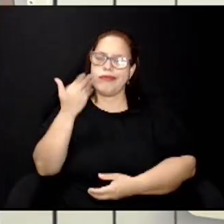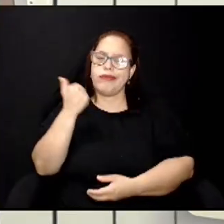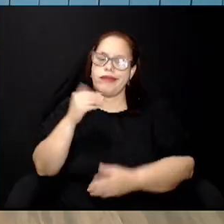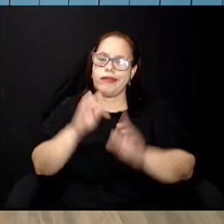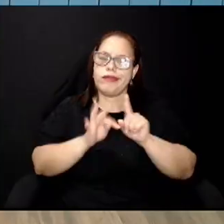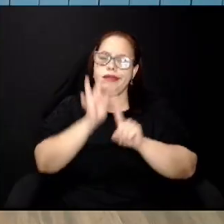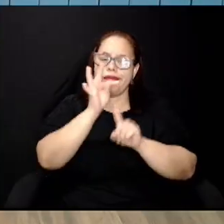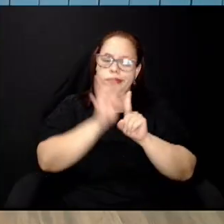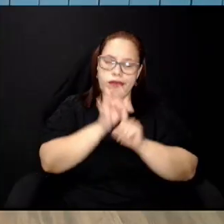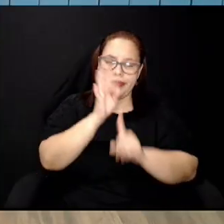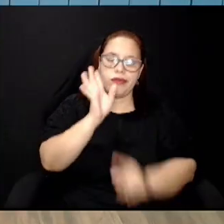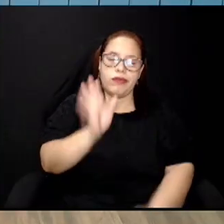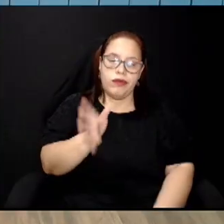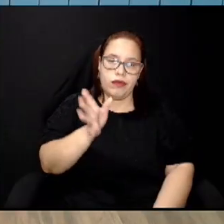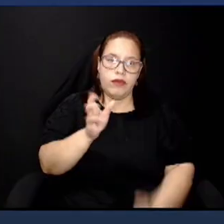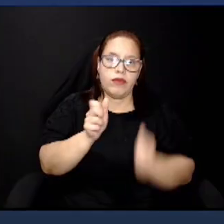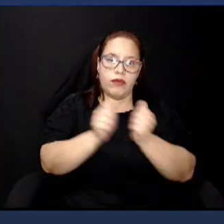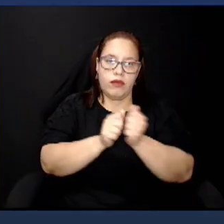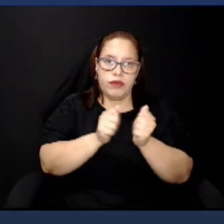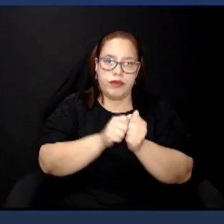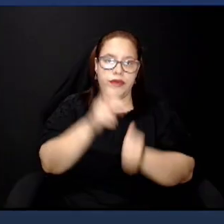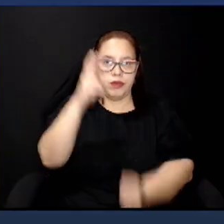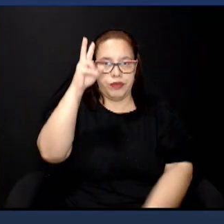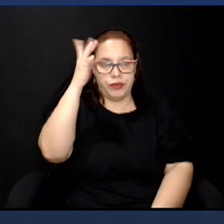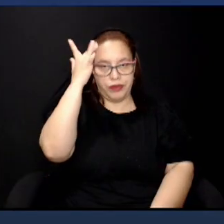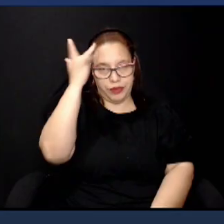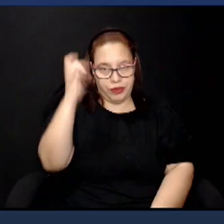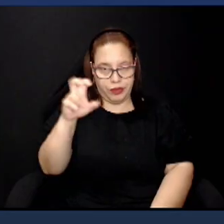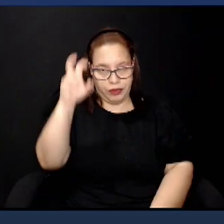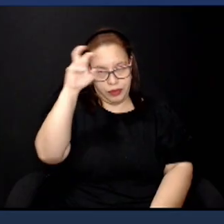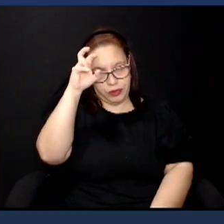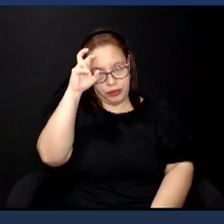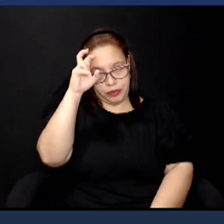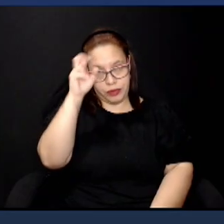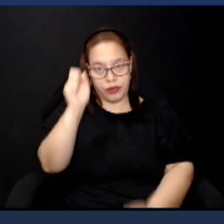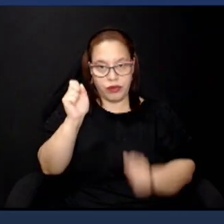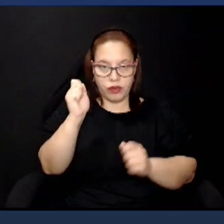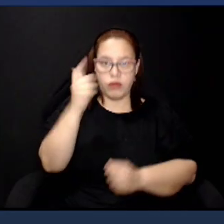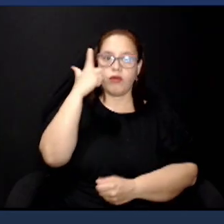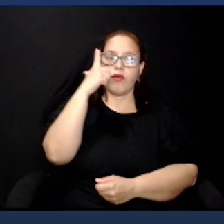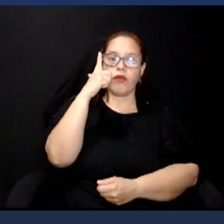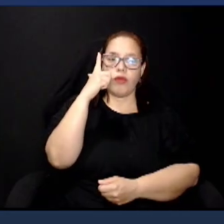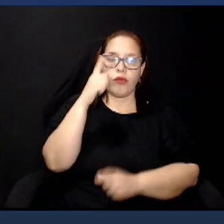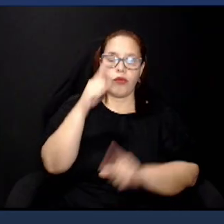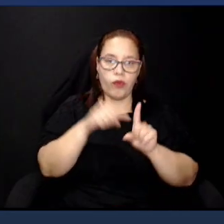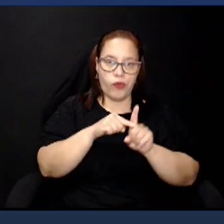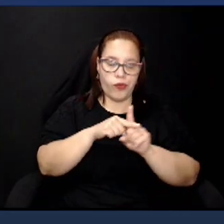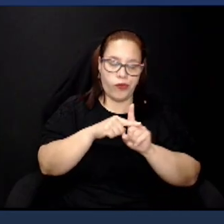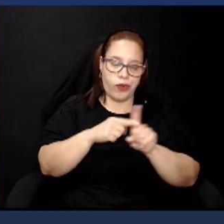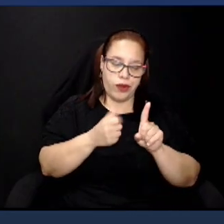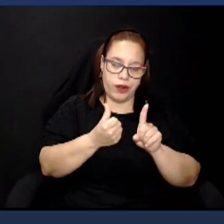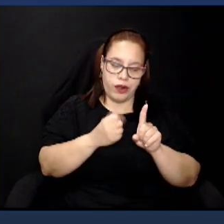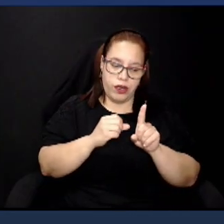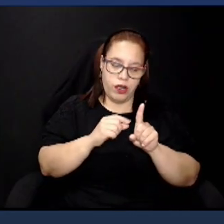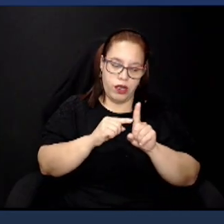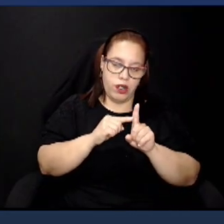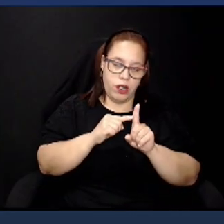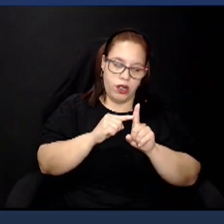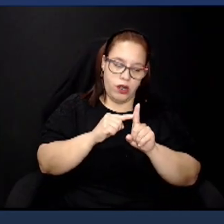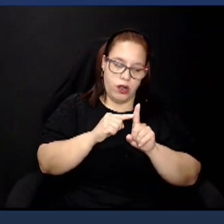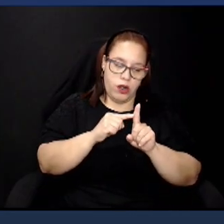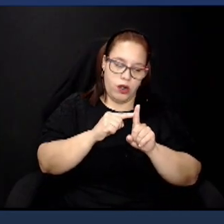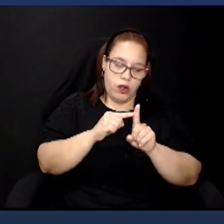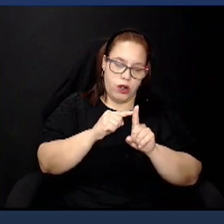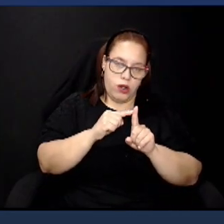já estão aqui na minha tela para amanhã, quinta-feira, ensolarada, com mínima de 16 graus. Ao longo do dia, essa